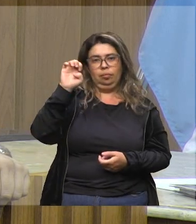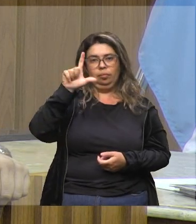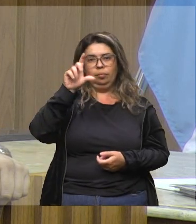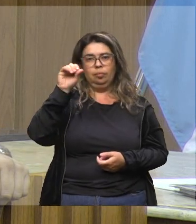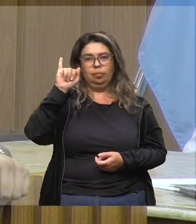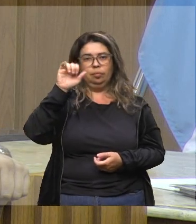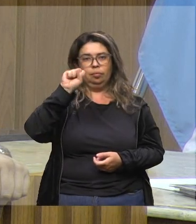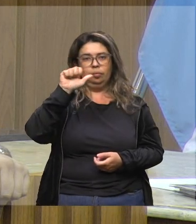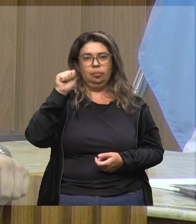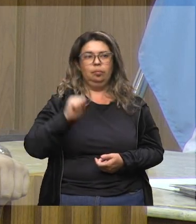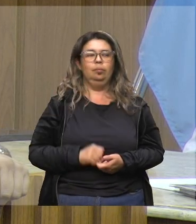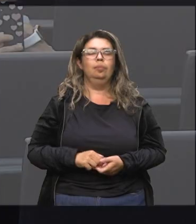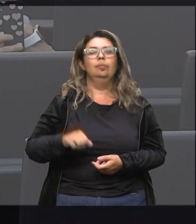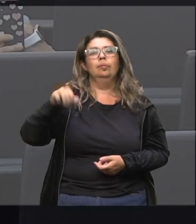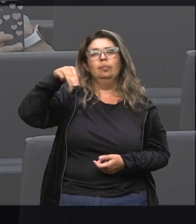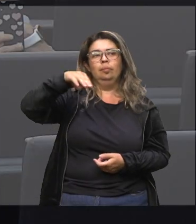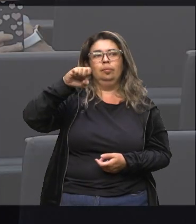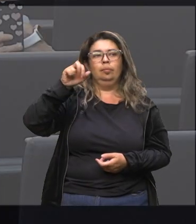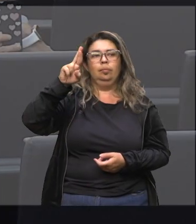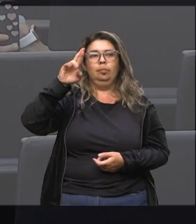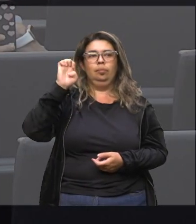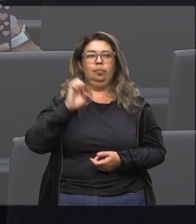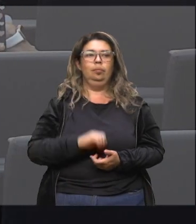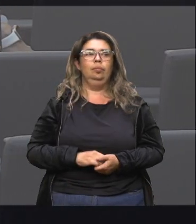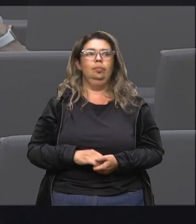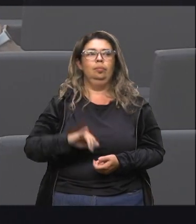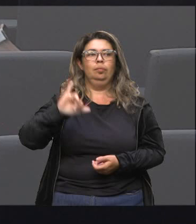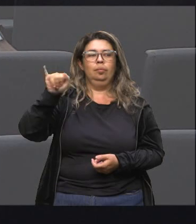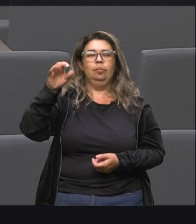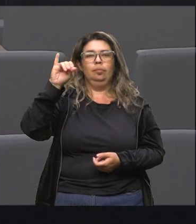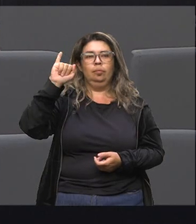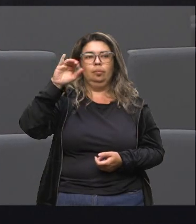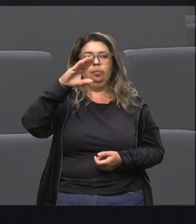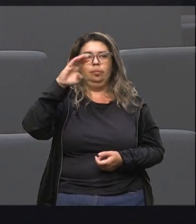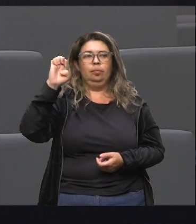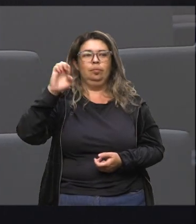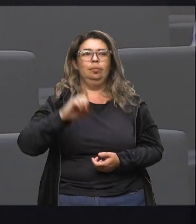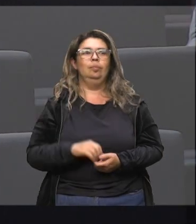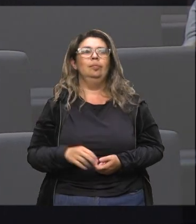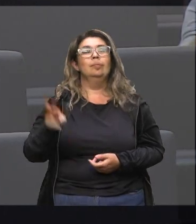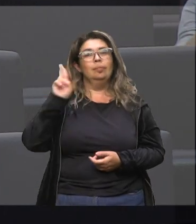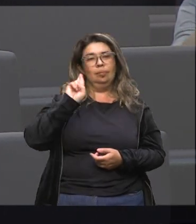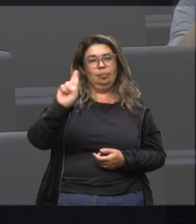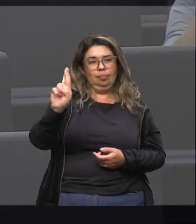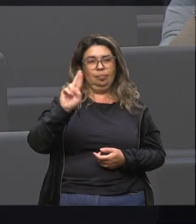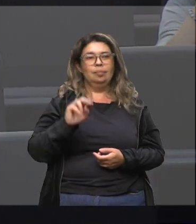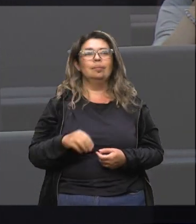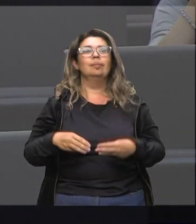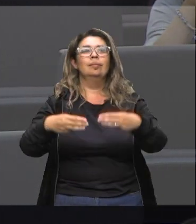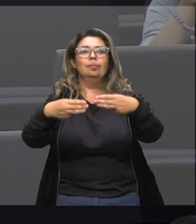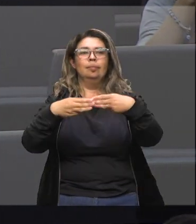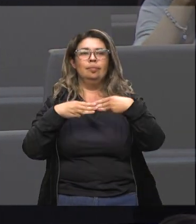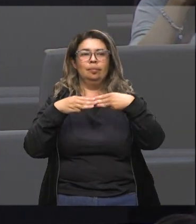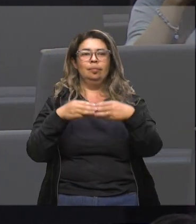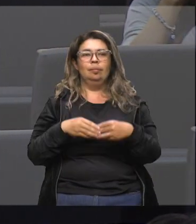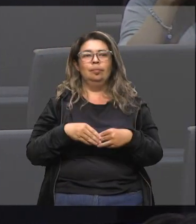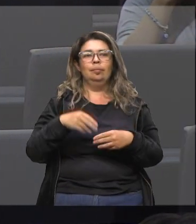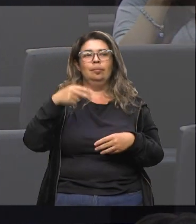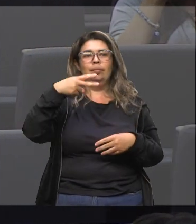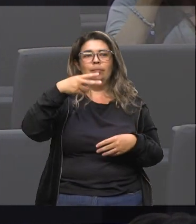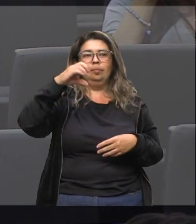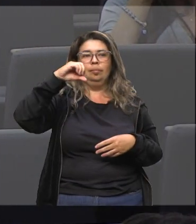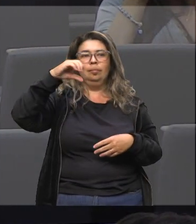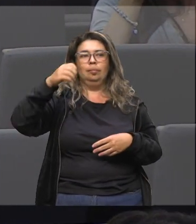Souza, Meire Ellen da Silva e a Joyce Gomes dos Santos. Né, representados pelas moções aqui 297, 296 e